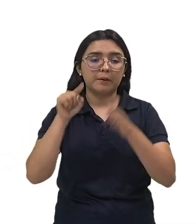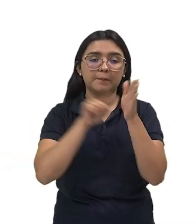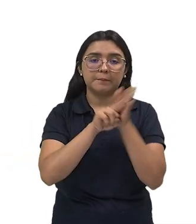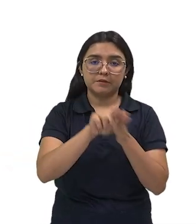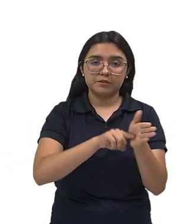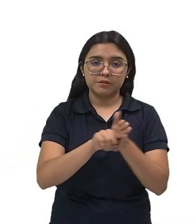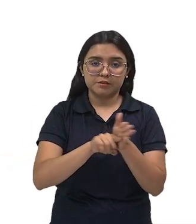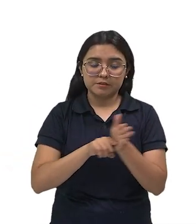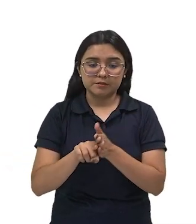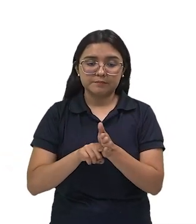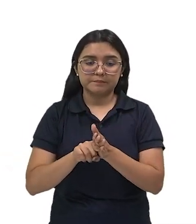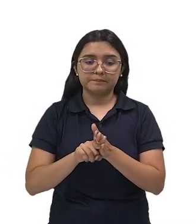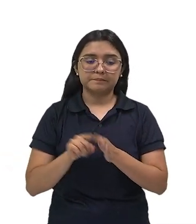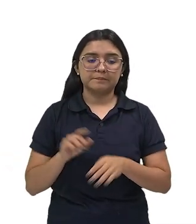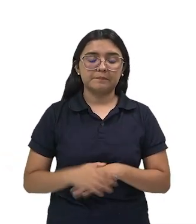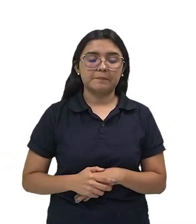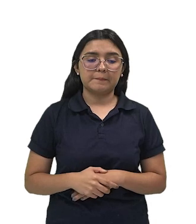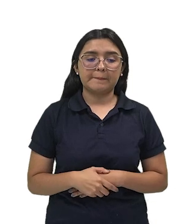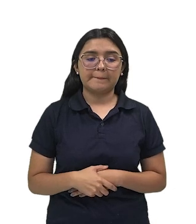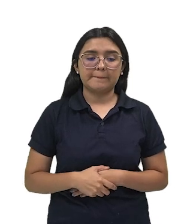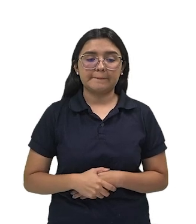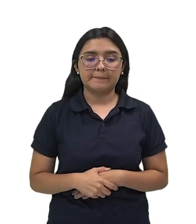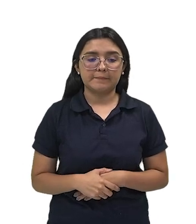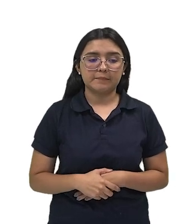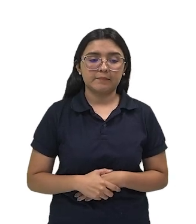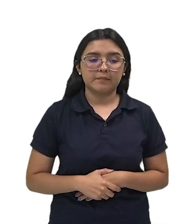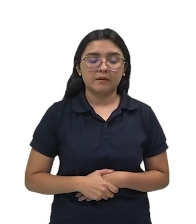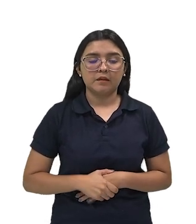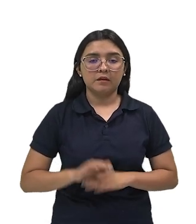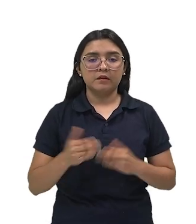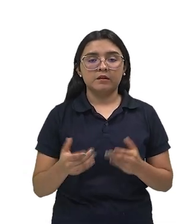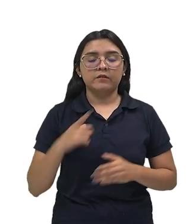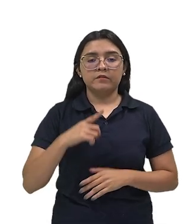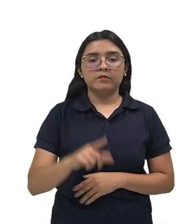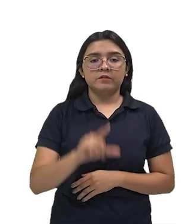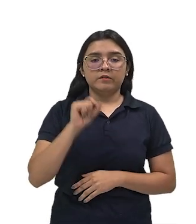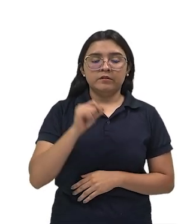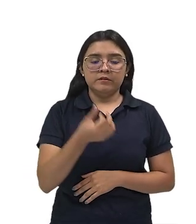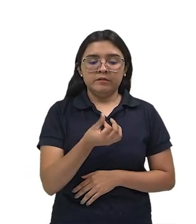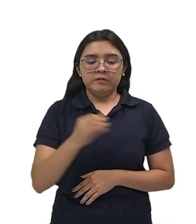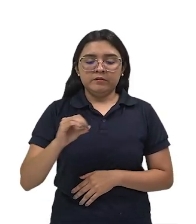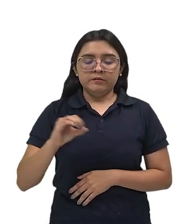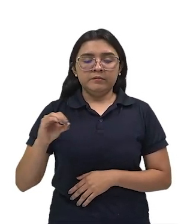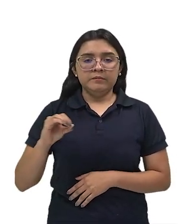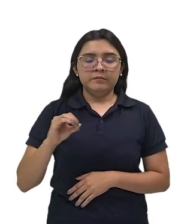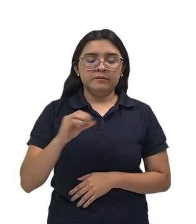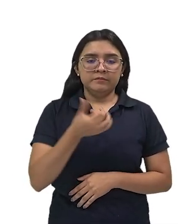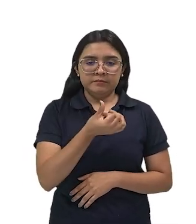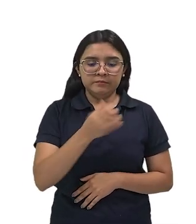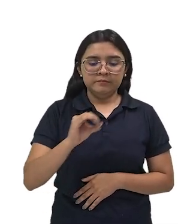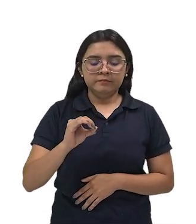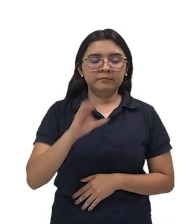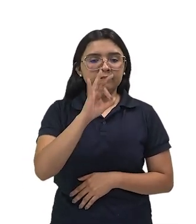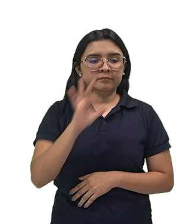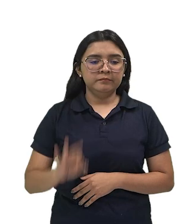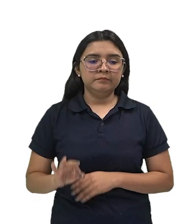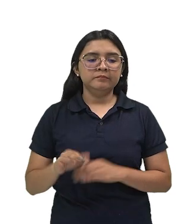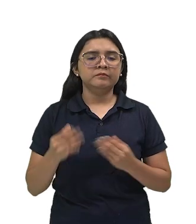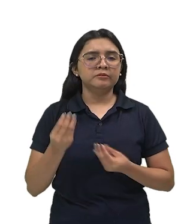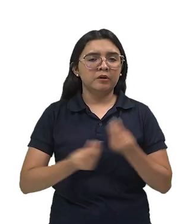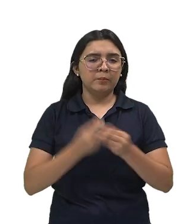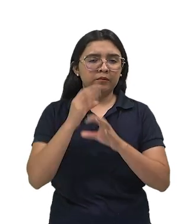pesquisa. Então, o que é que eu vou fazer? Eu vou tirar os 60% de 500. E como é que a gente faz isso? Olha, eu tenho